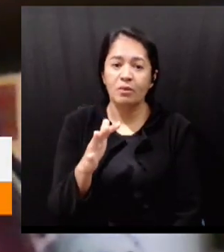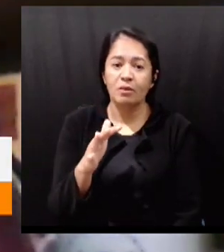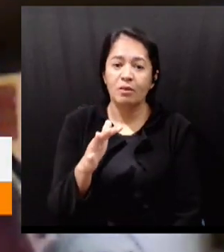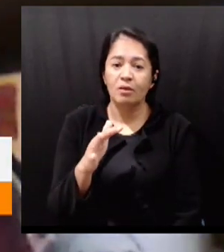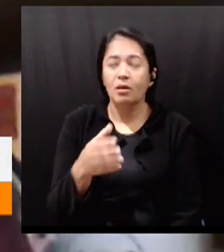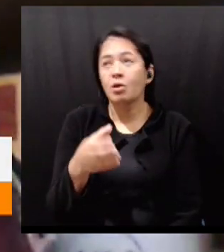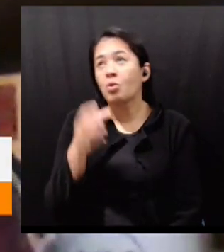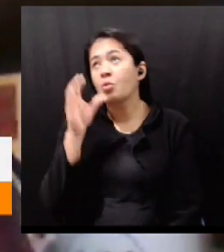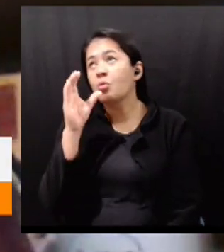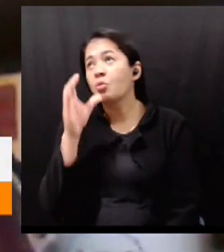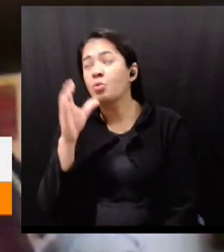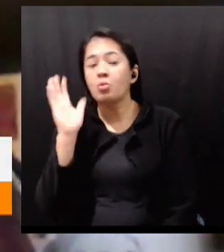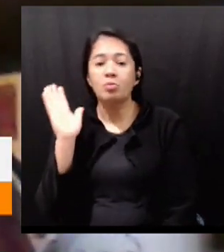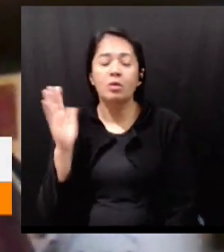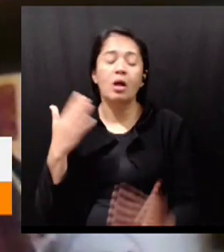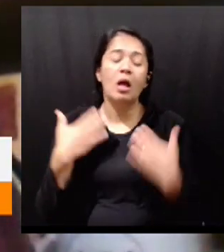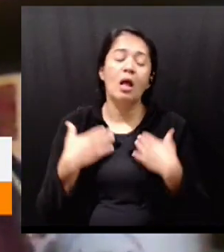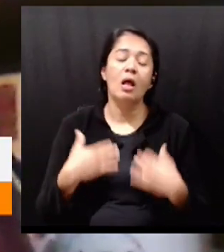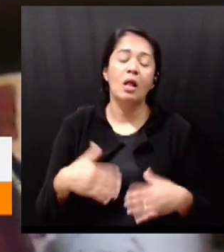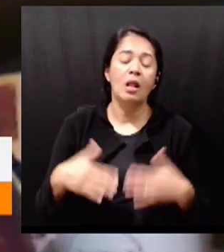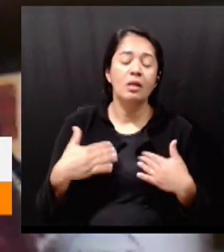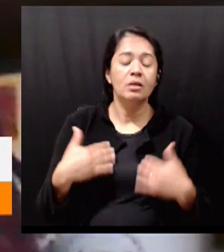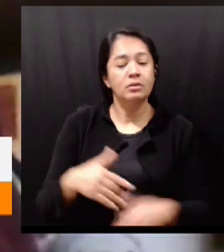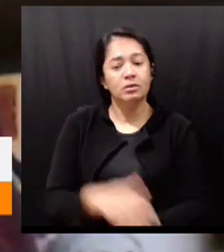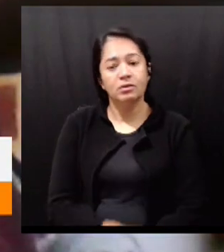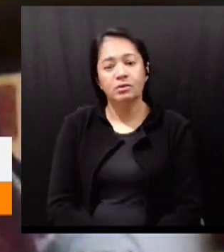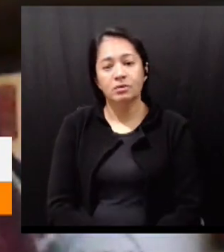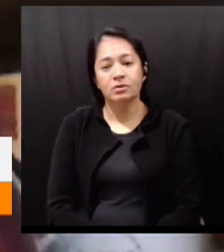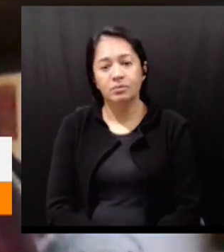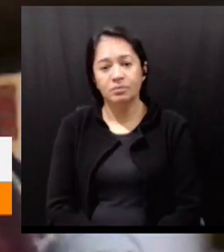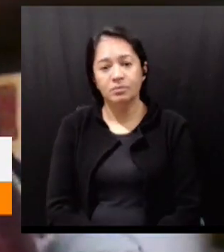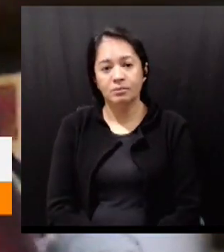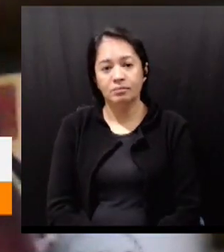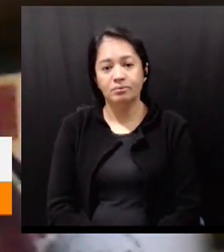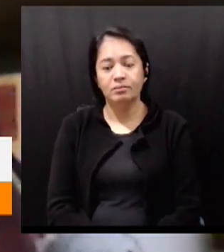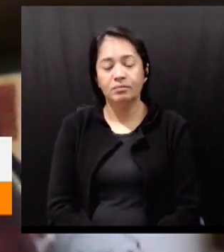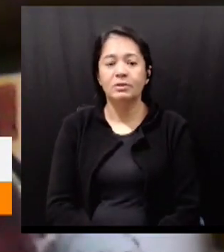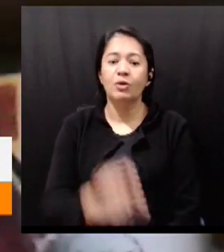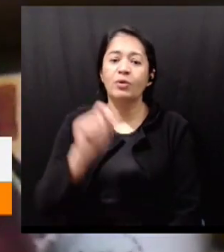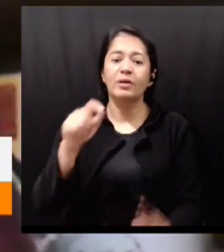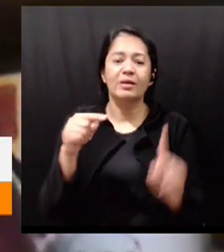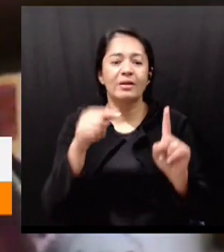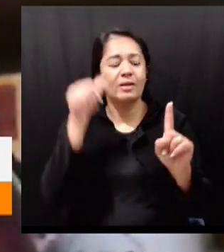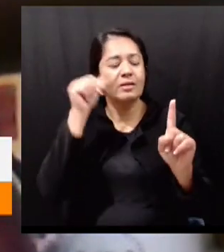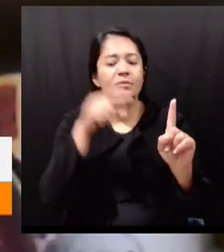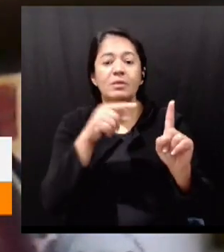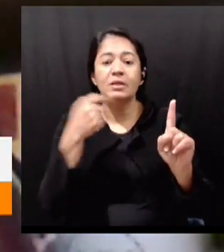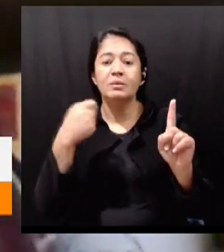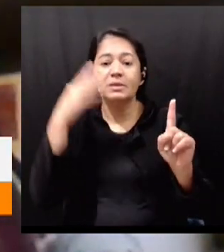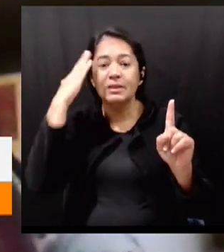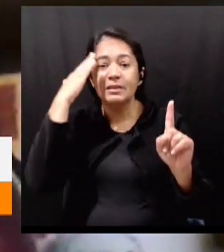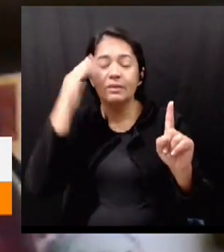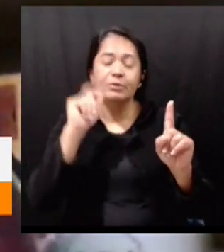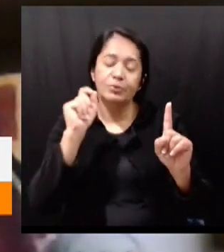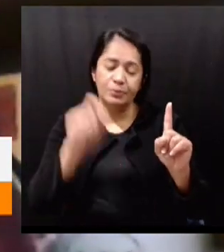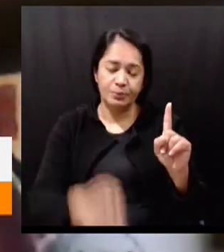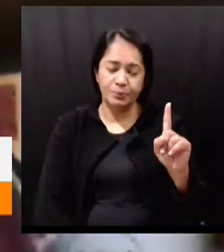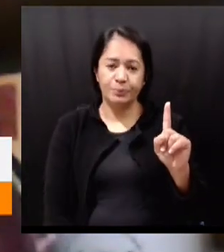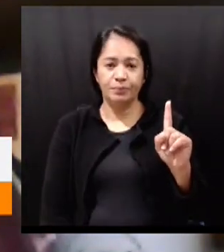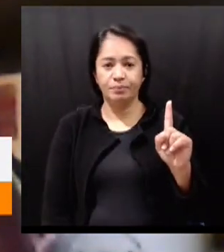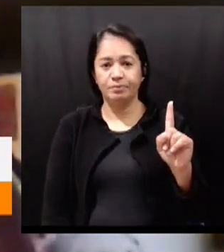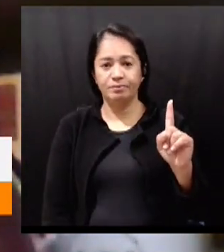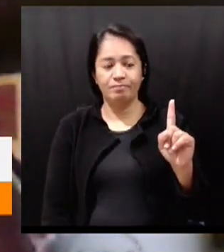né, relaxando. Então o que que essa mulher precisa entender? Que ela